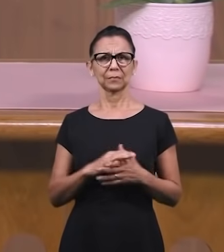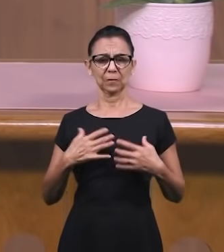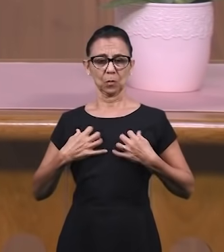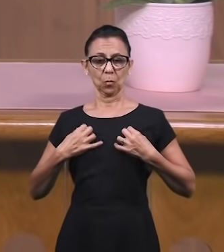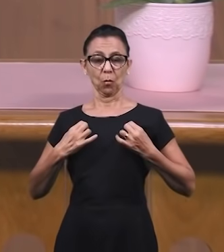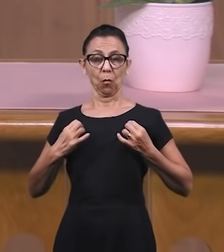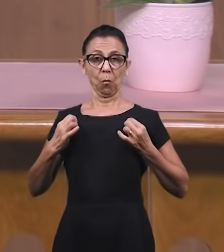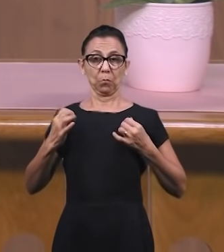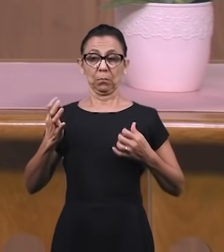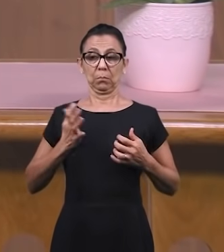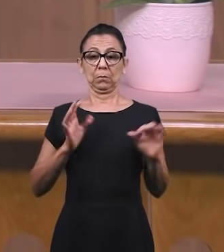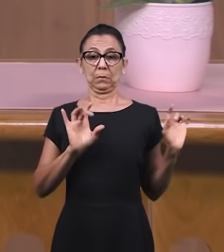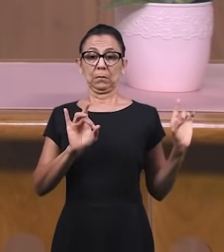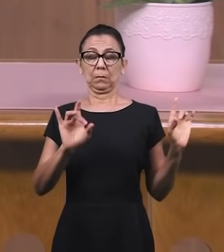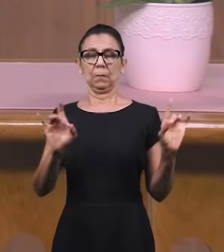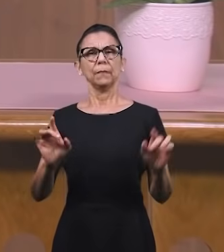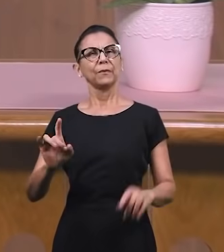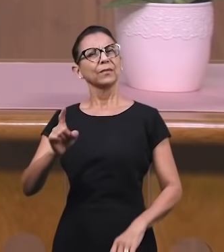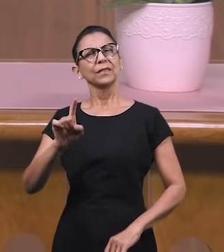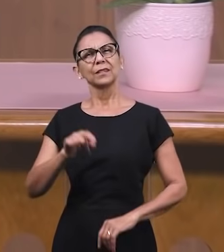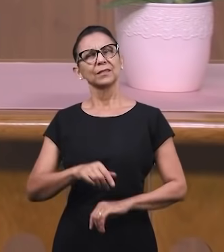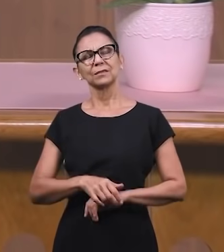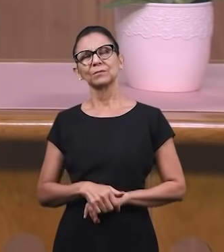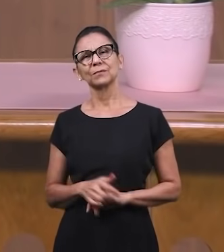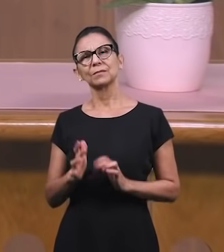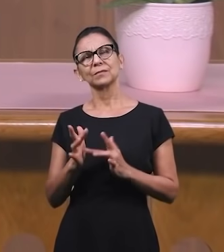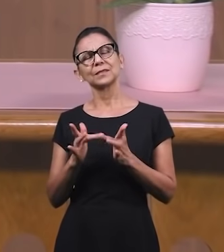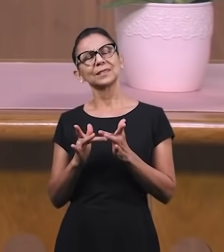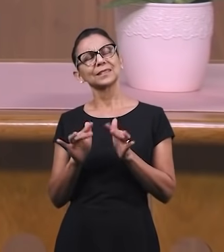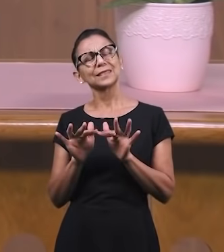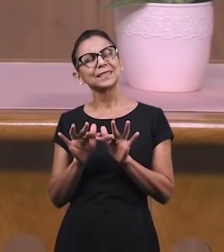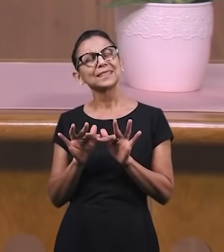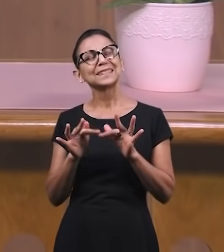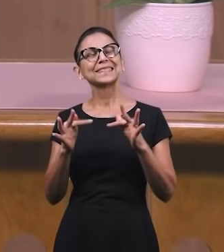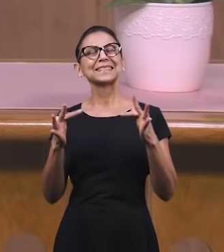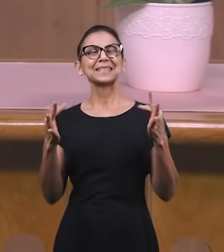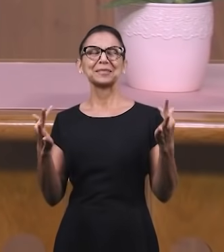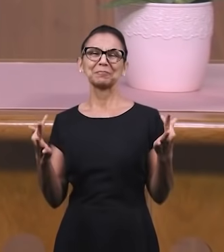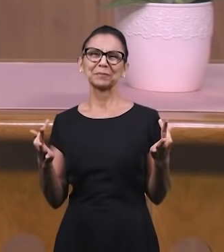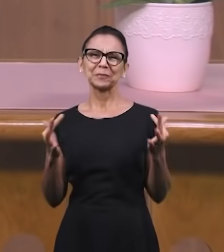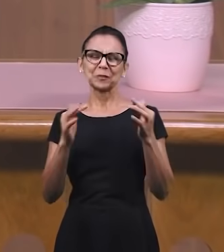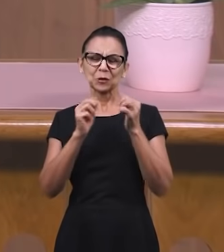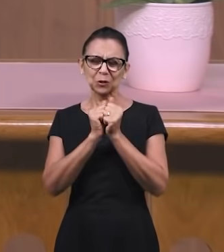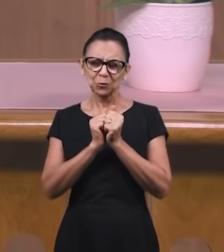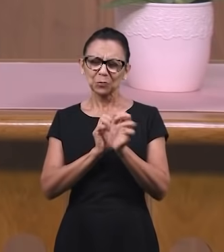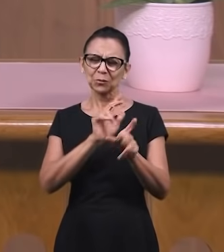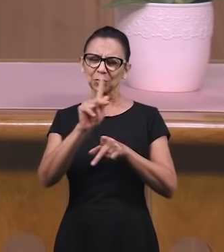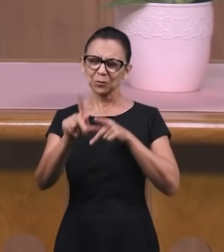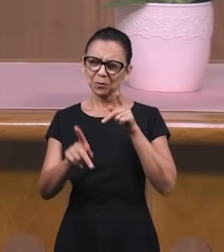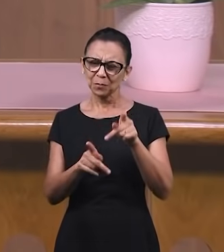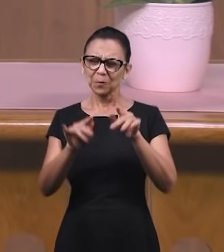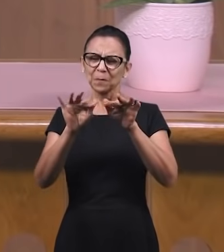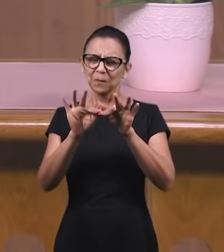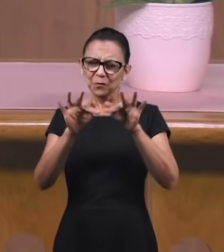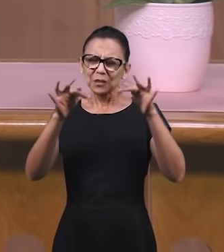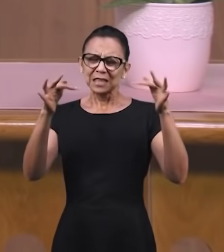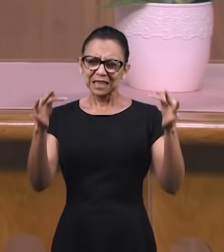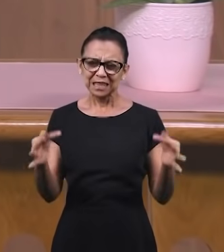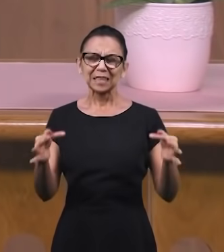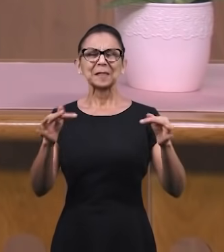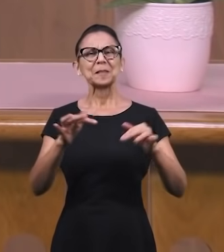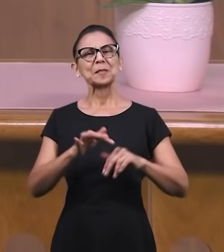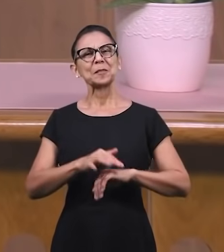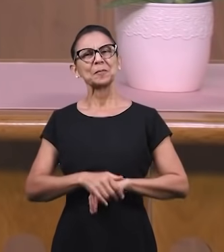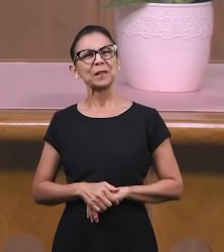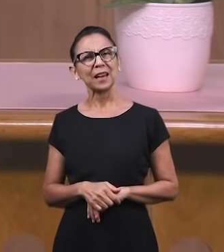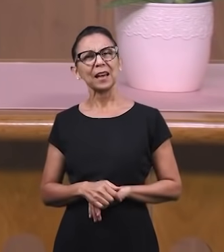Ele era um homem muito simples, um homem que andava com pescadores, um homem que estava no meio do povo, um